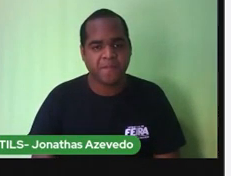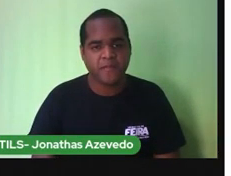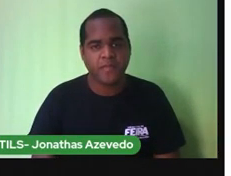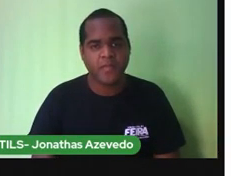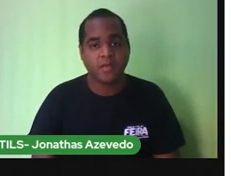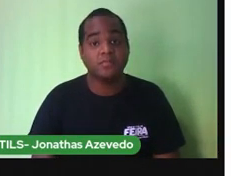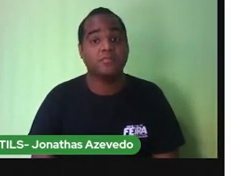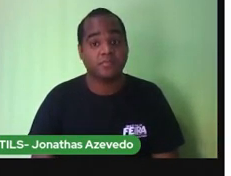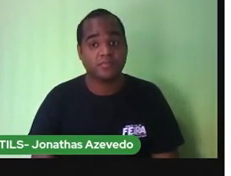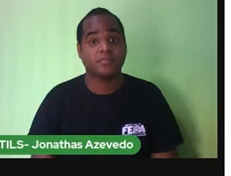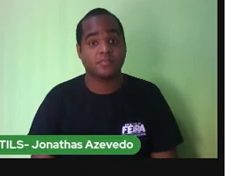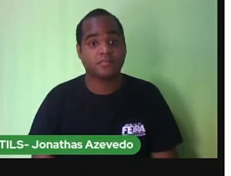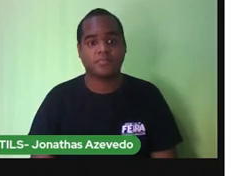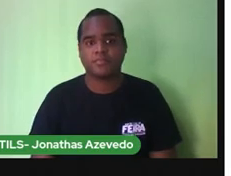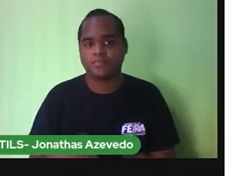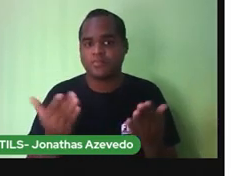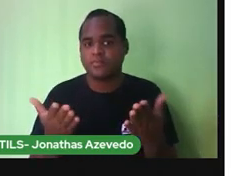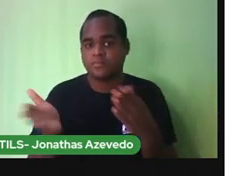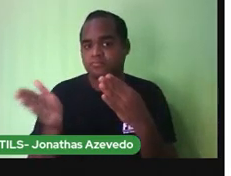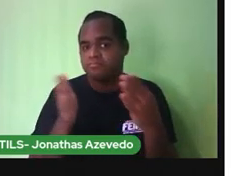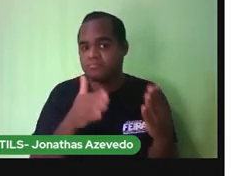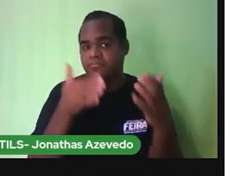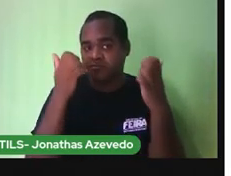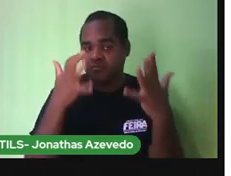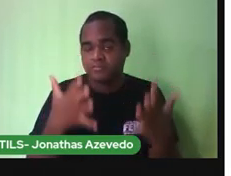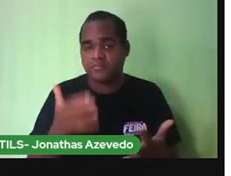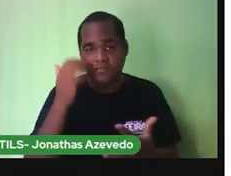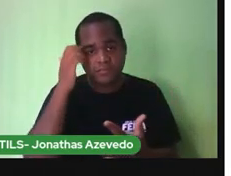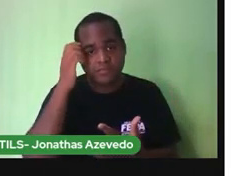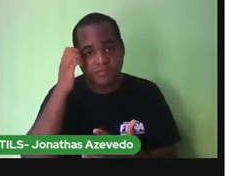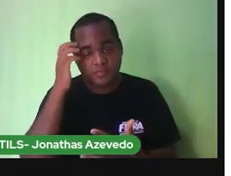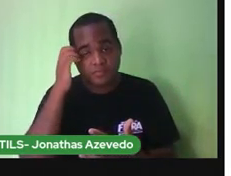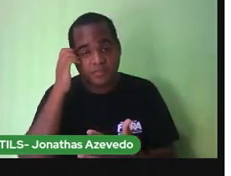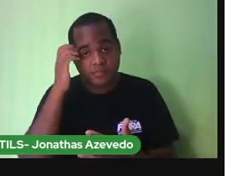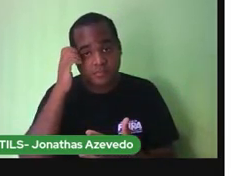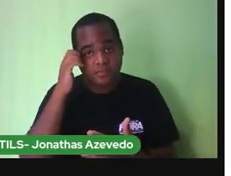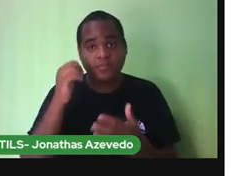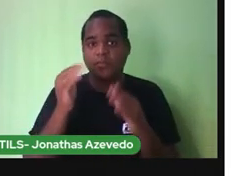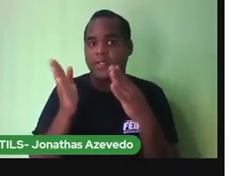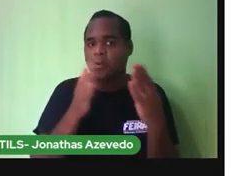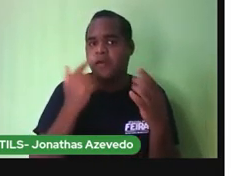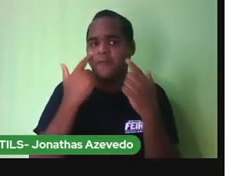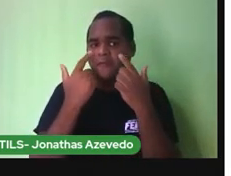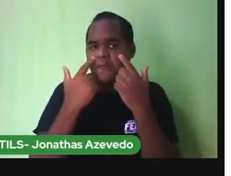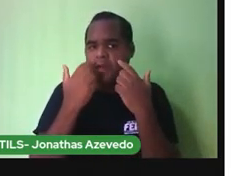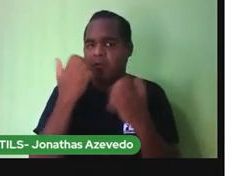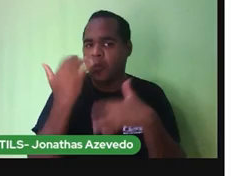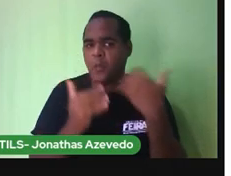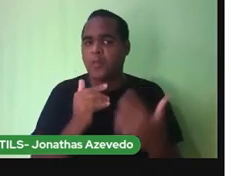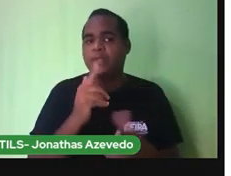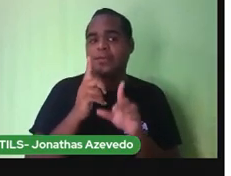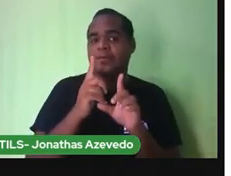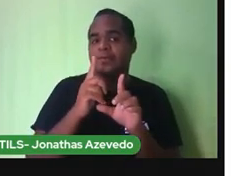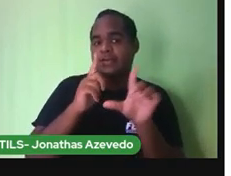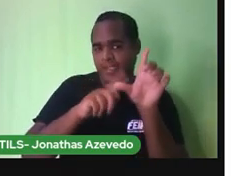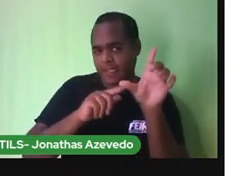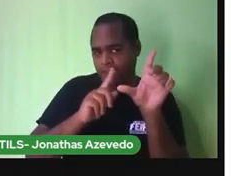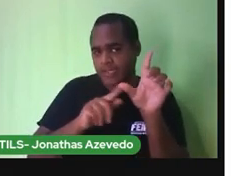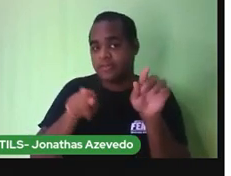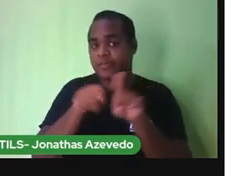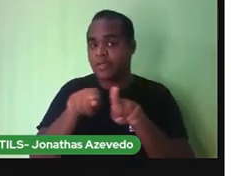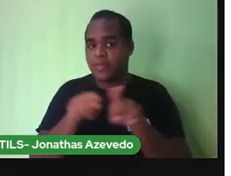eu adoro nós vamos escrever quantidade de sílabas Edilene são as mesmas